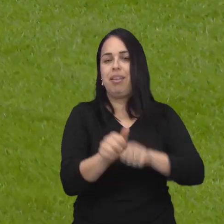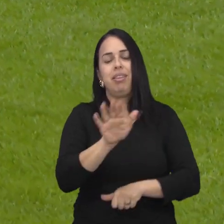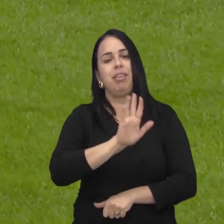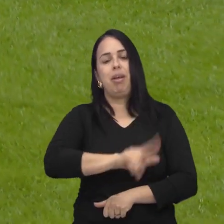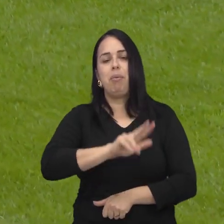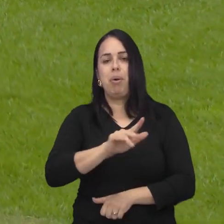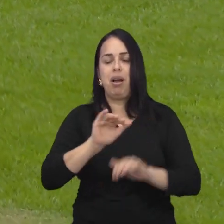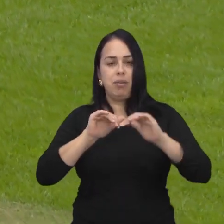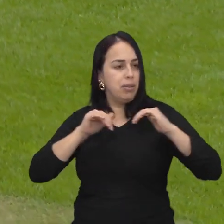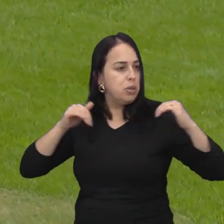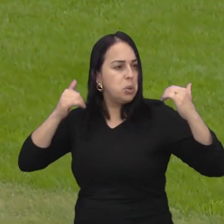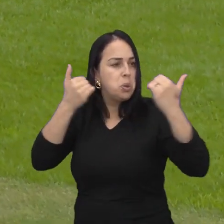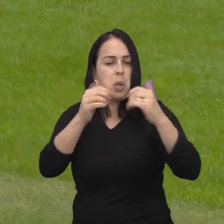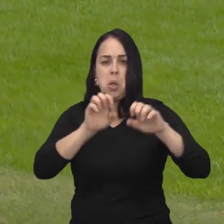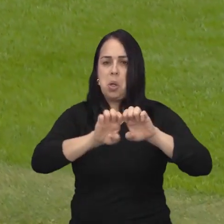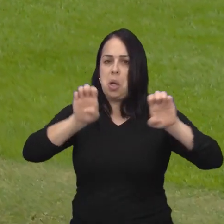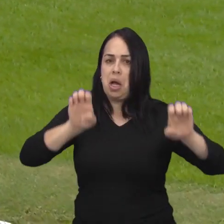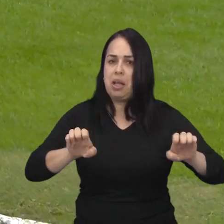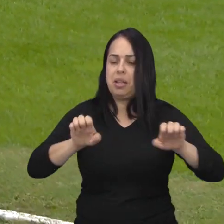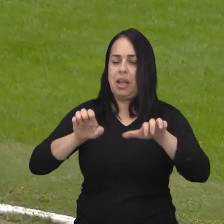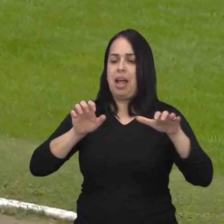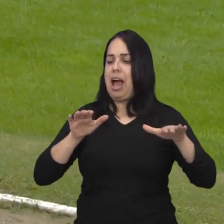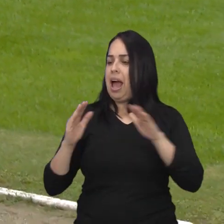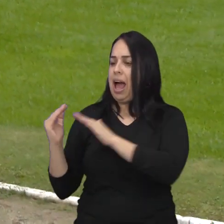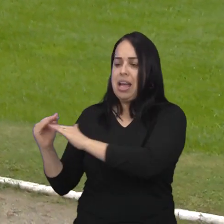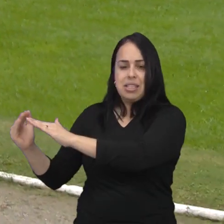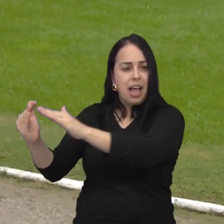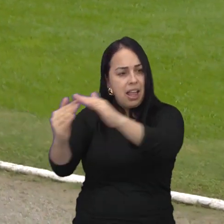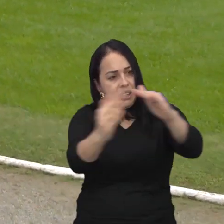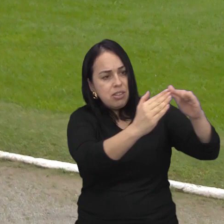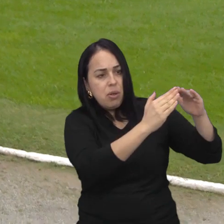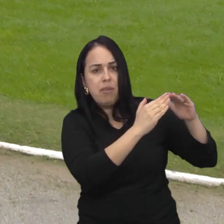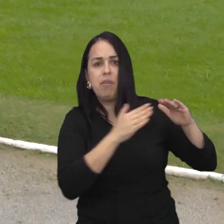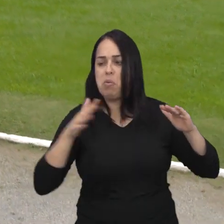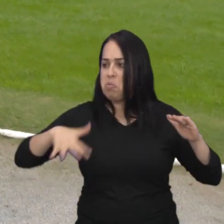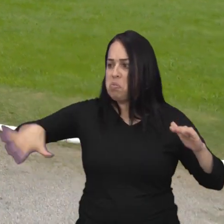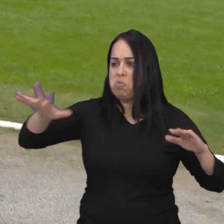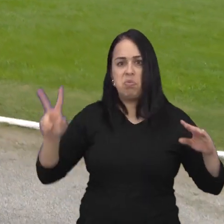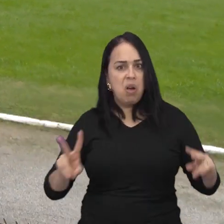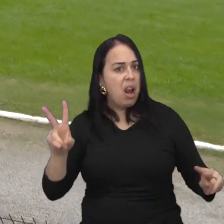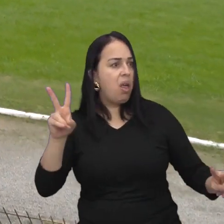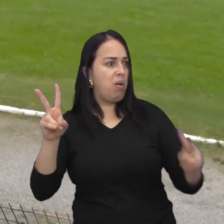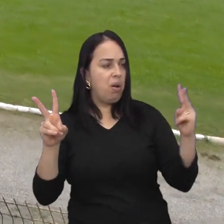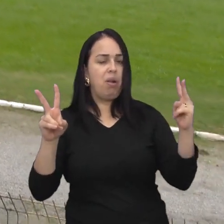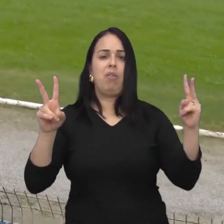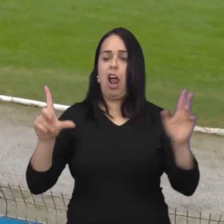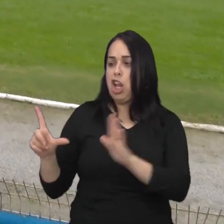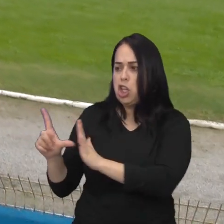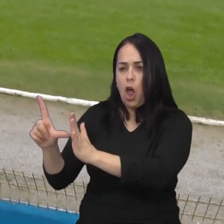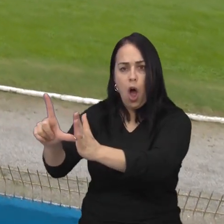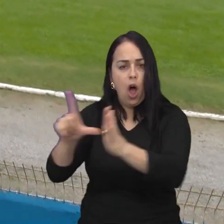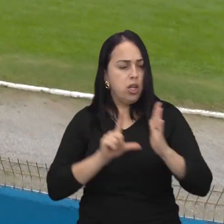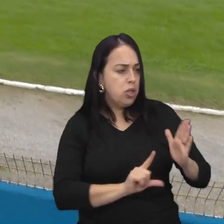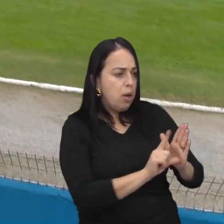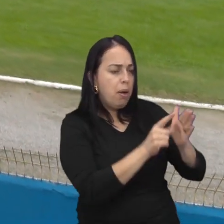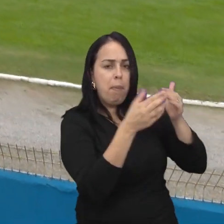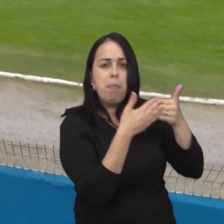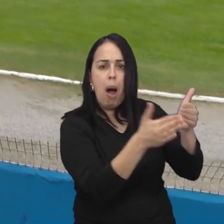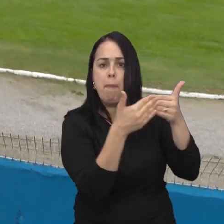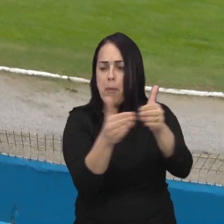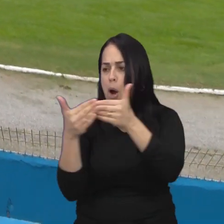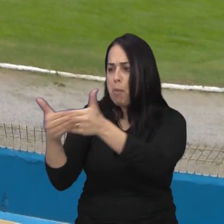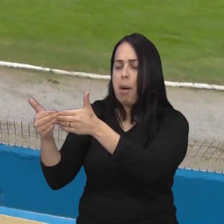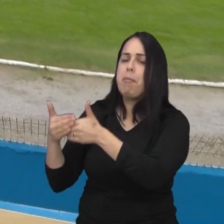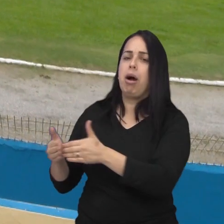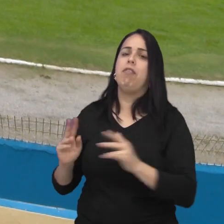da estrutura, valorização da região do estádio, abertura também de outros empreendimentos e a realização de outros tipos